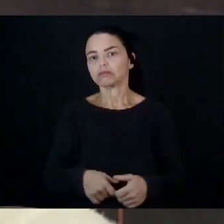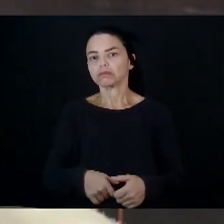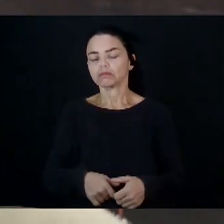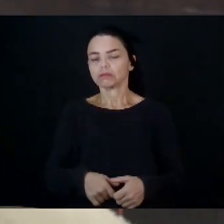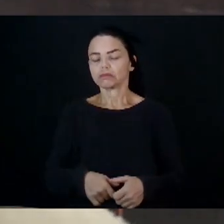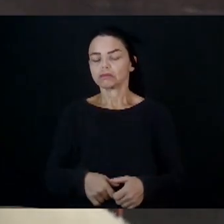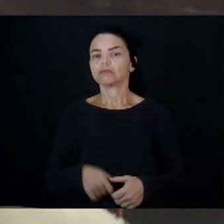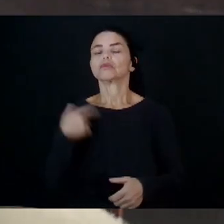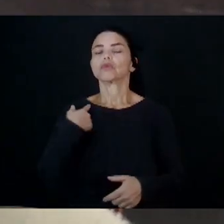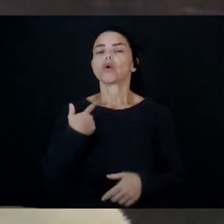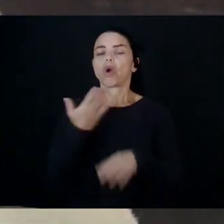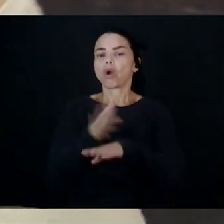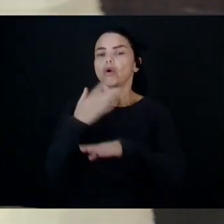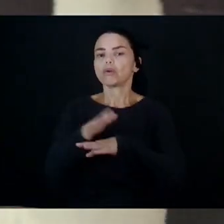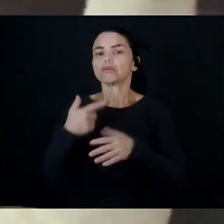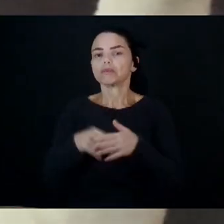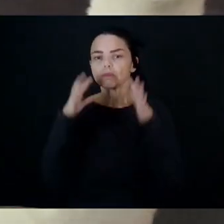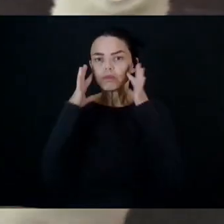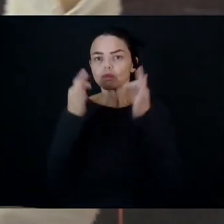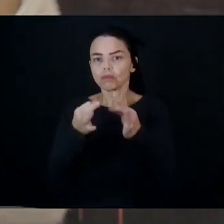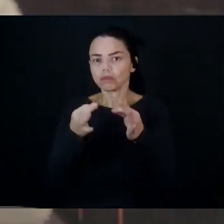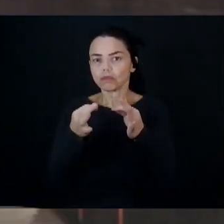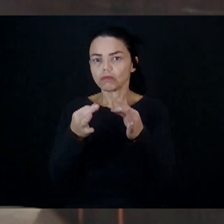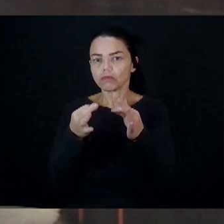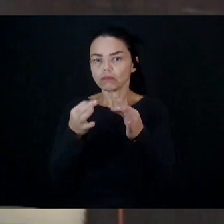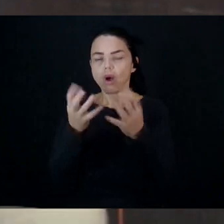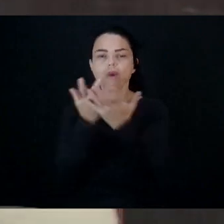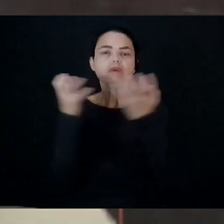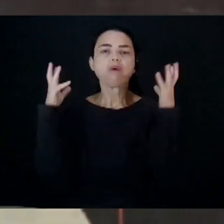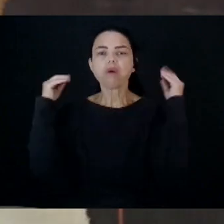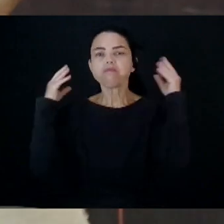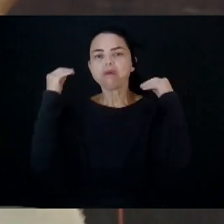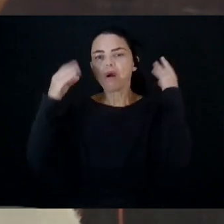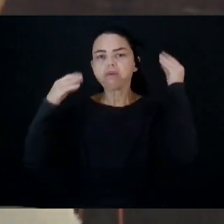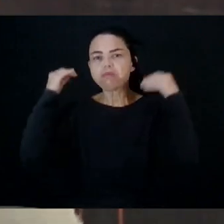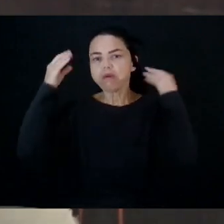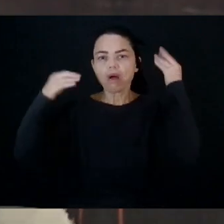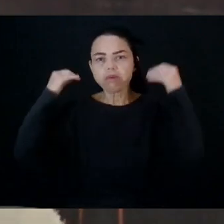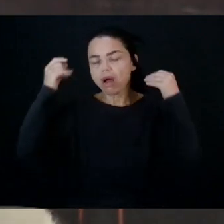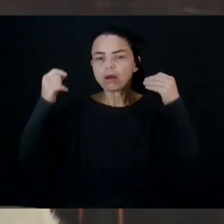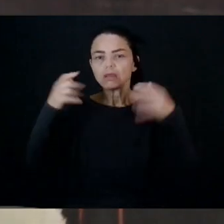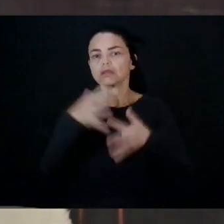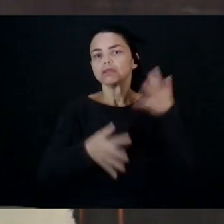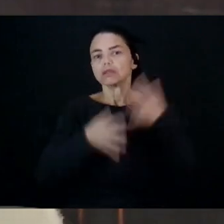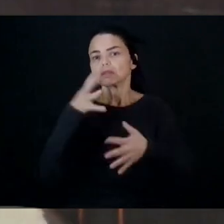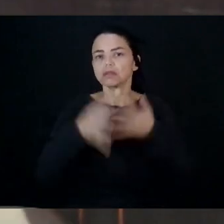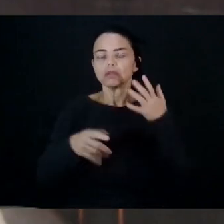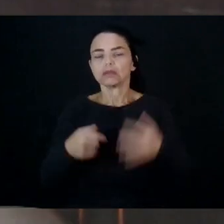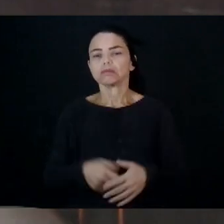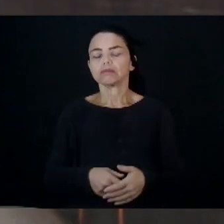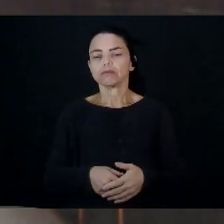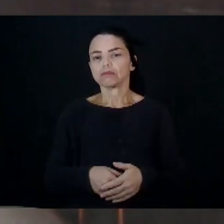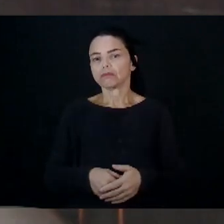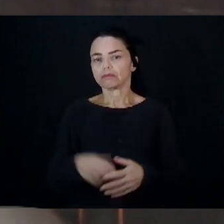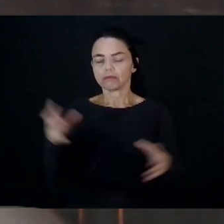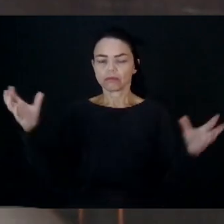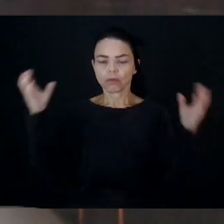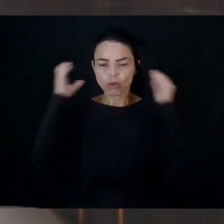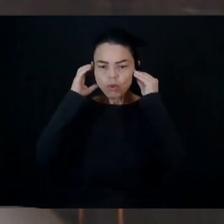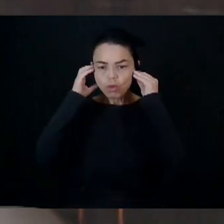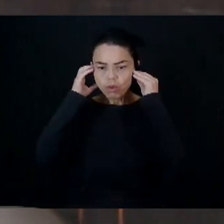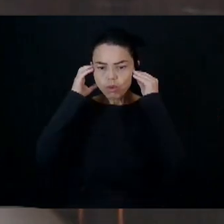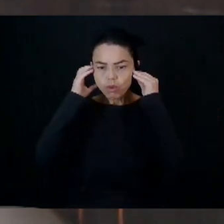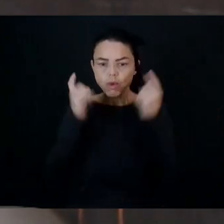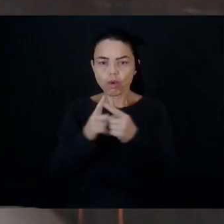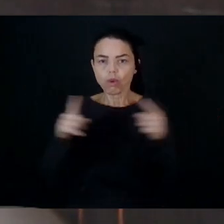ali, porque ali nenhum outro barulho vai atrapalhar. Perfeito. Então, quando eu coloco um fone de ouvido, eu